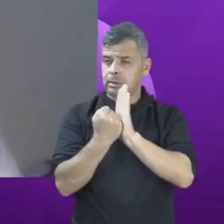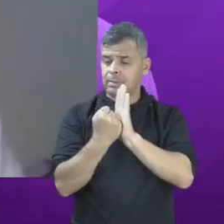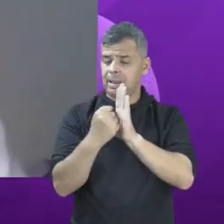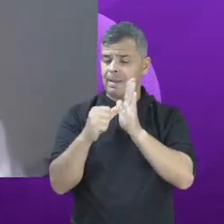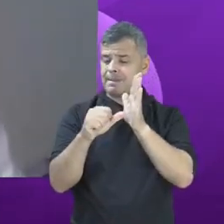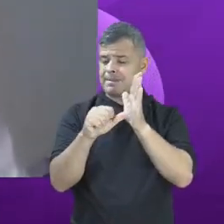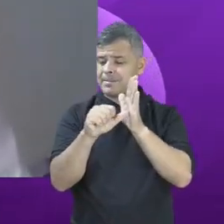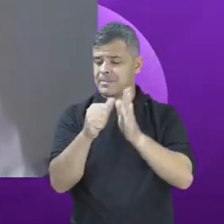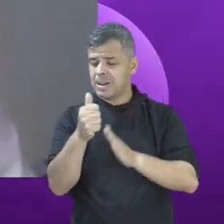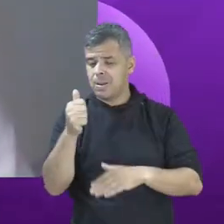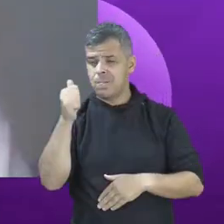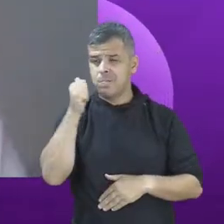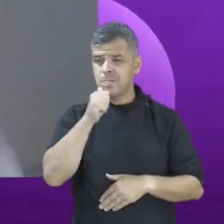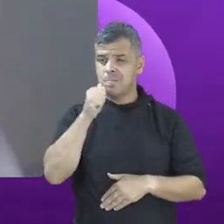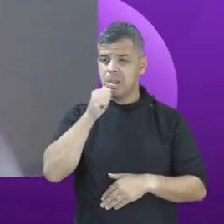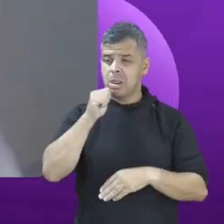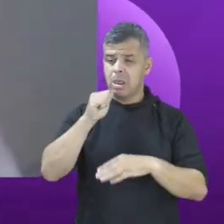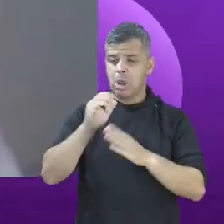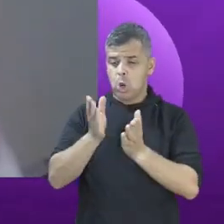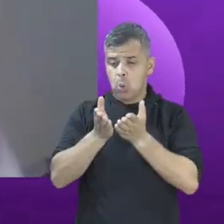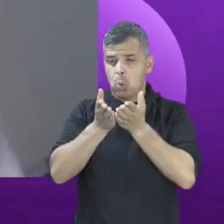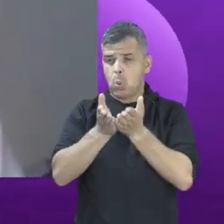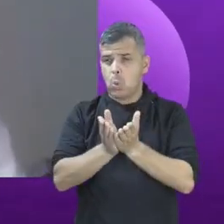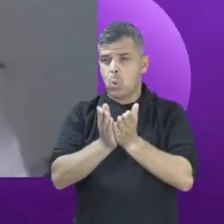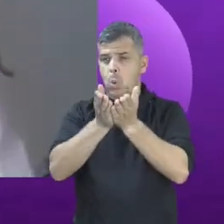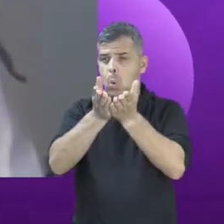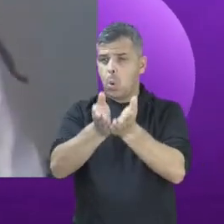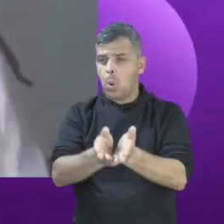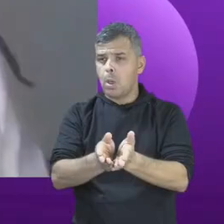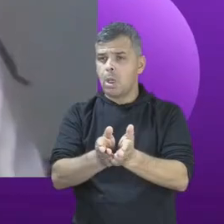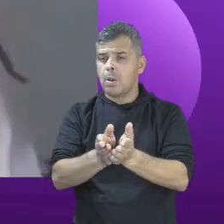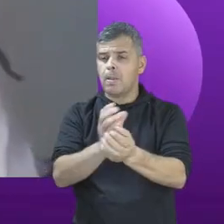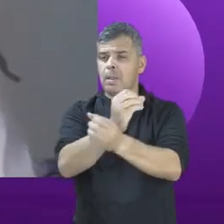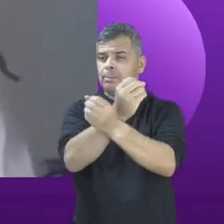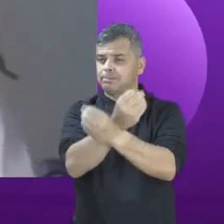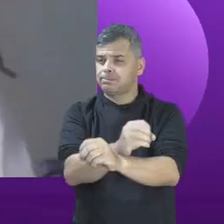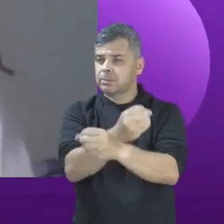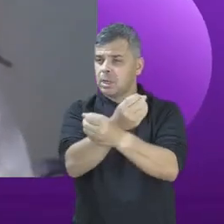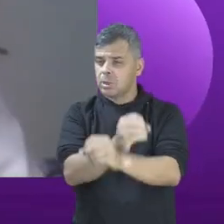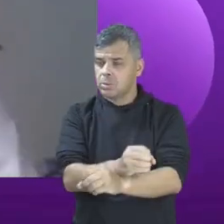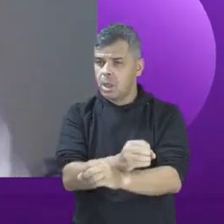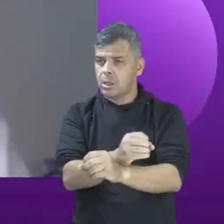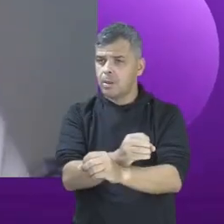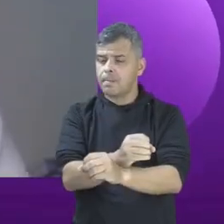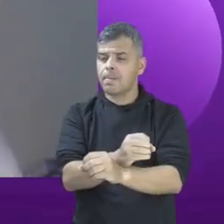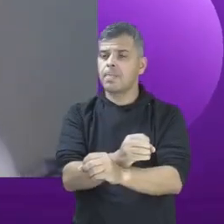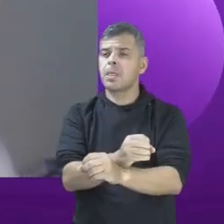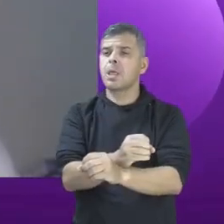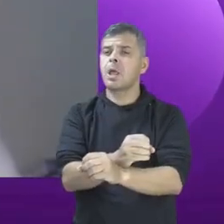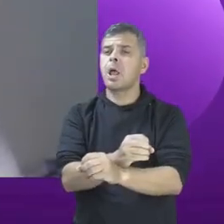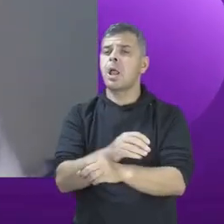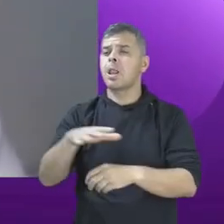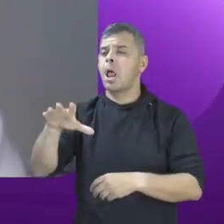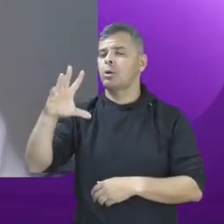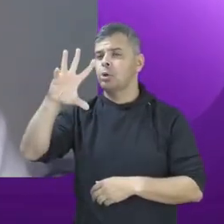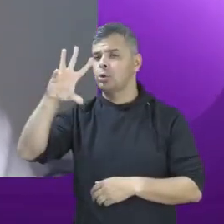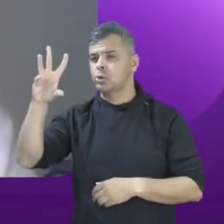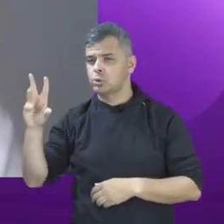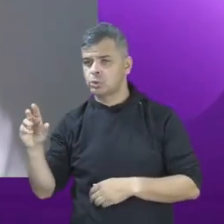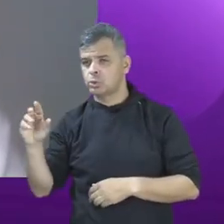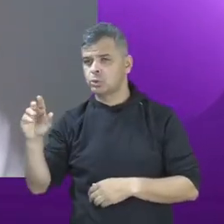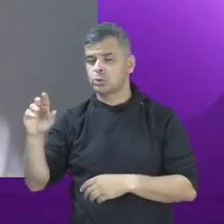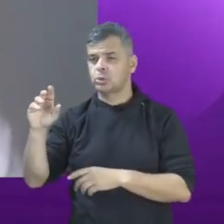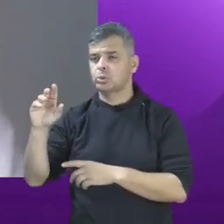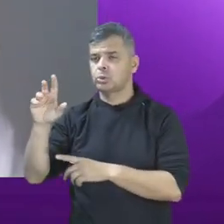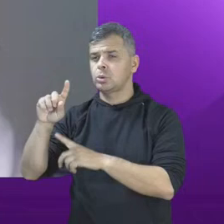negra desembarcou no Brasil, né, sequestrada do continente africano, essa luta de marchar